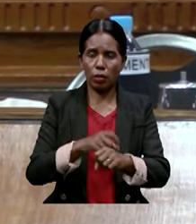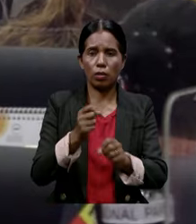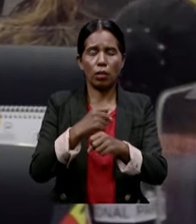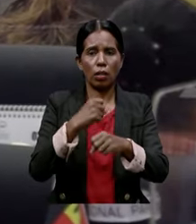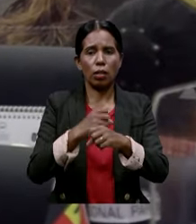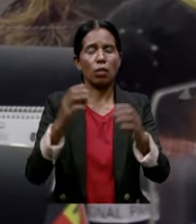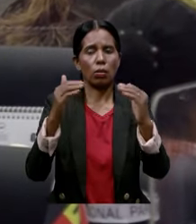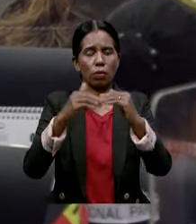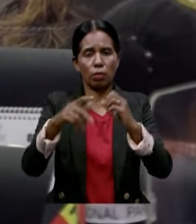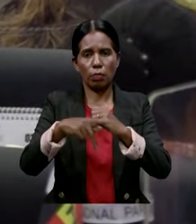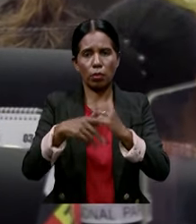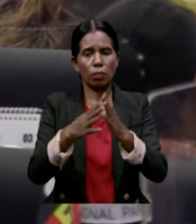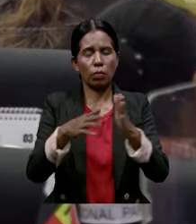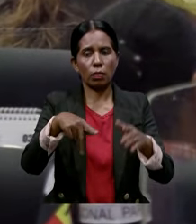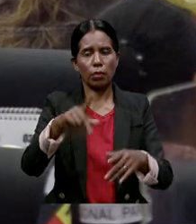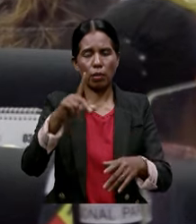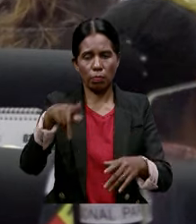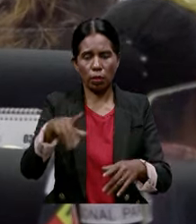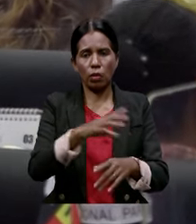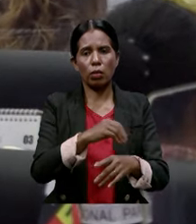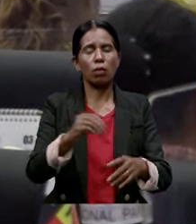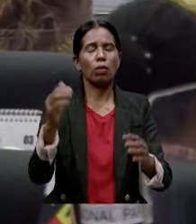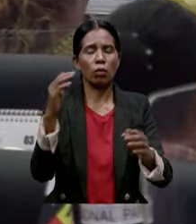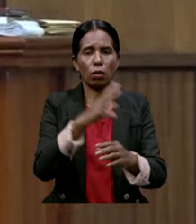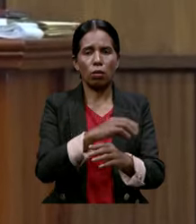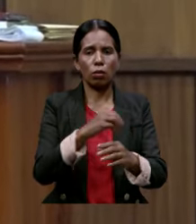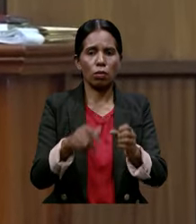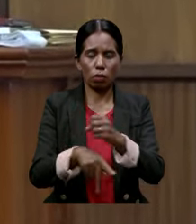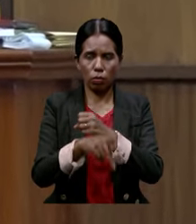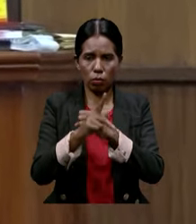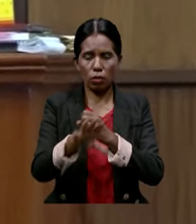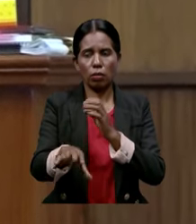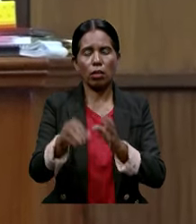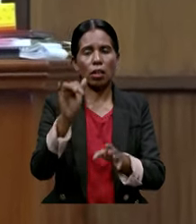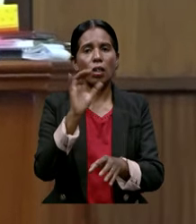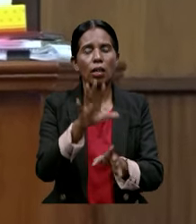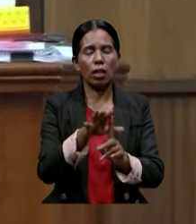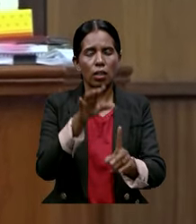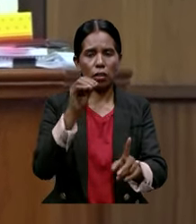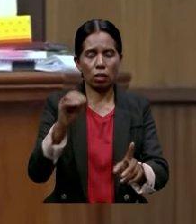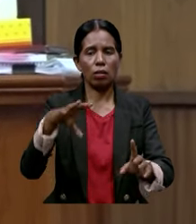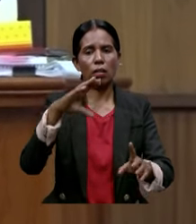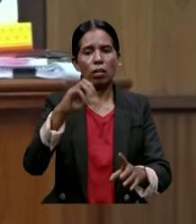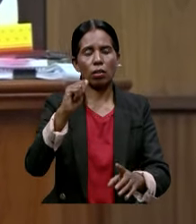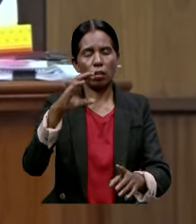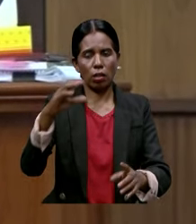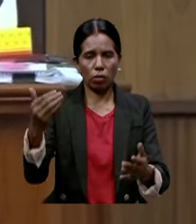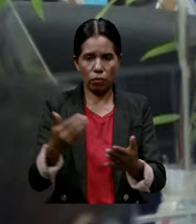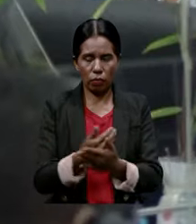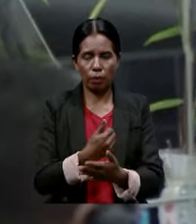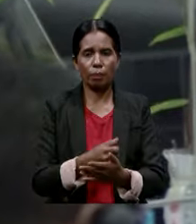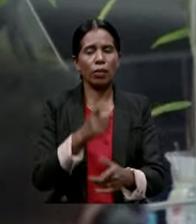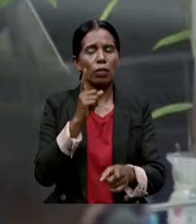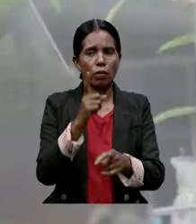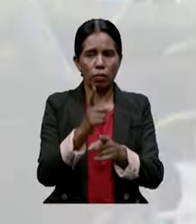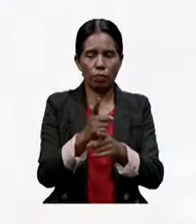a posição, a nessa PLP, ou conto, não é bem reta maioria, ou de bem realiza a eleição para o comissário Fong CAC. Lolos